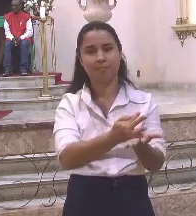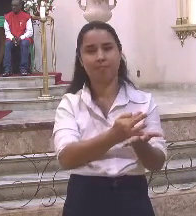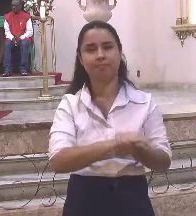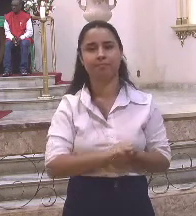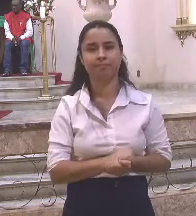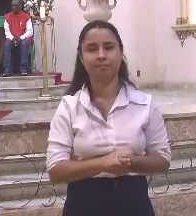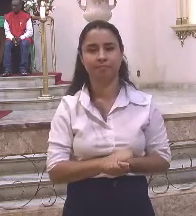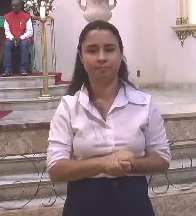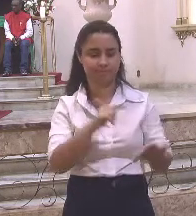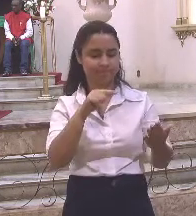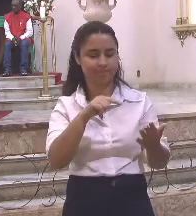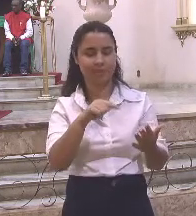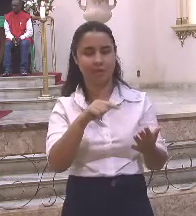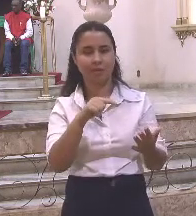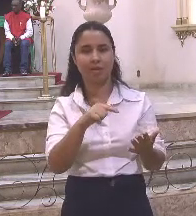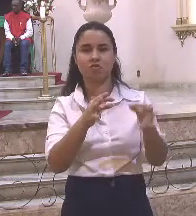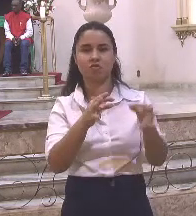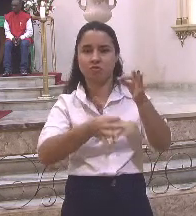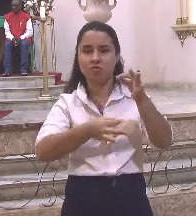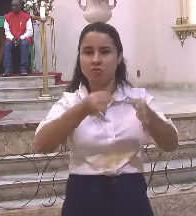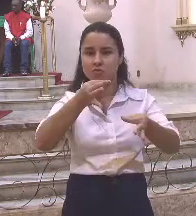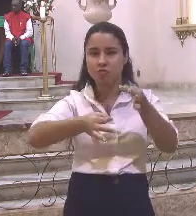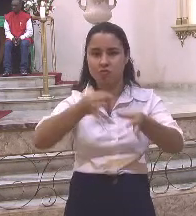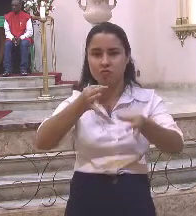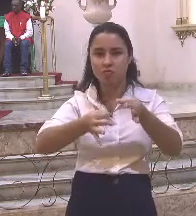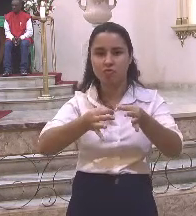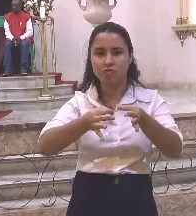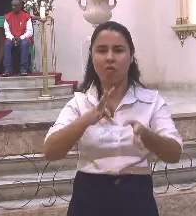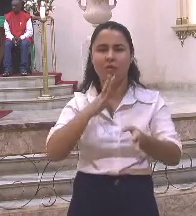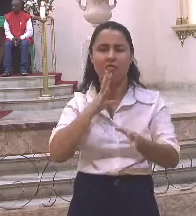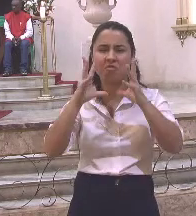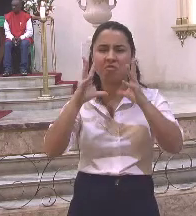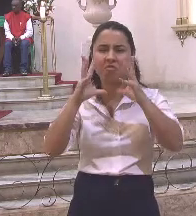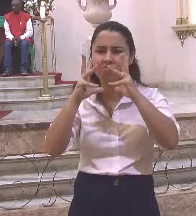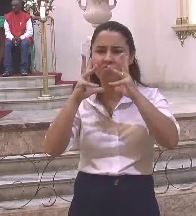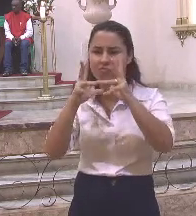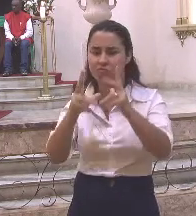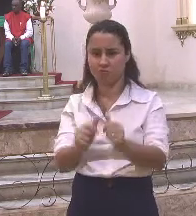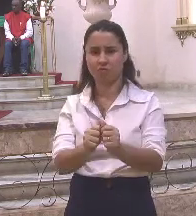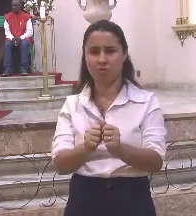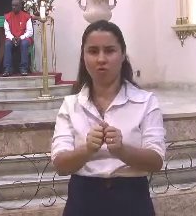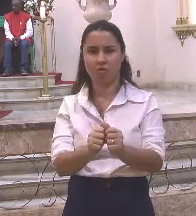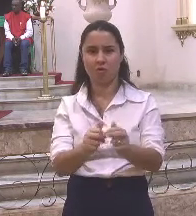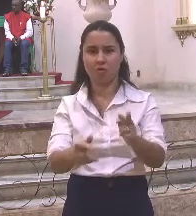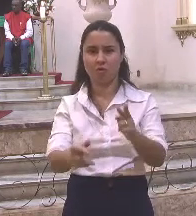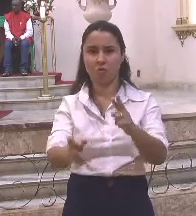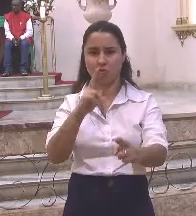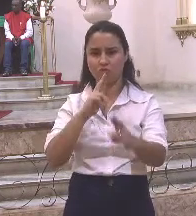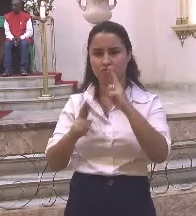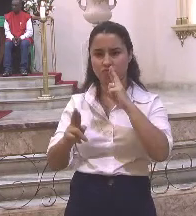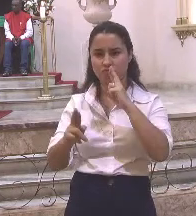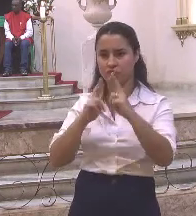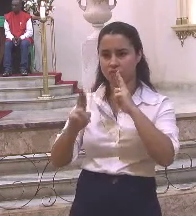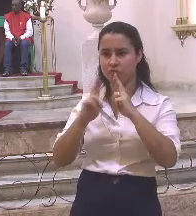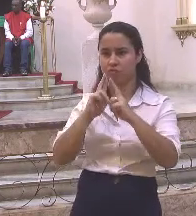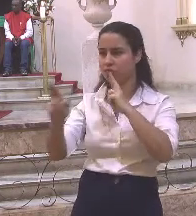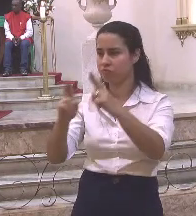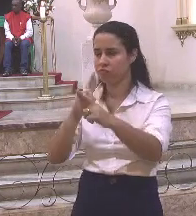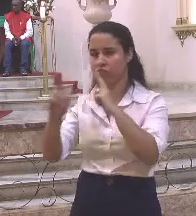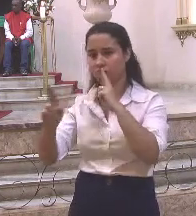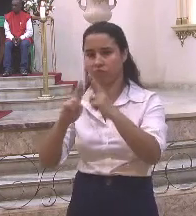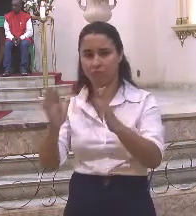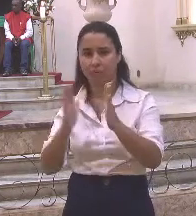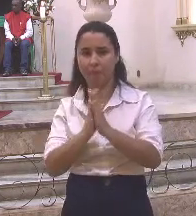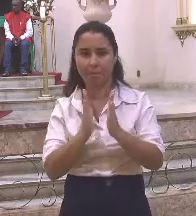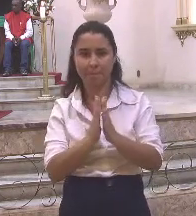Esse juiz, que conhece todas as coisas, responde às orações de seu povo no tempo